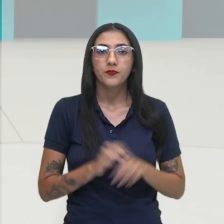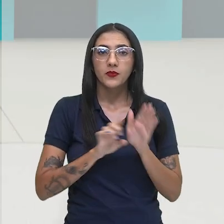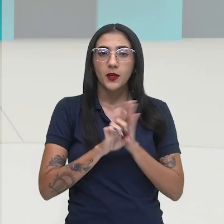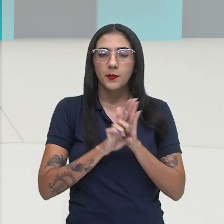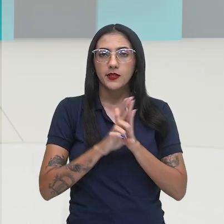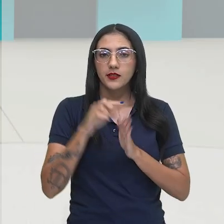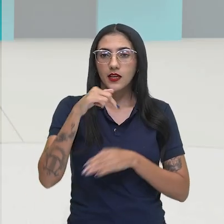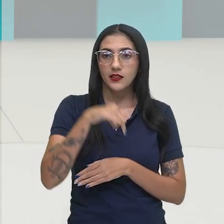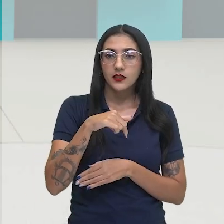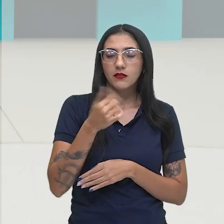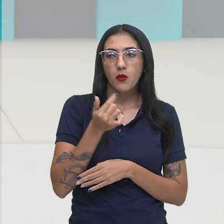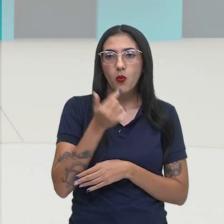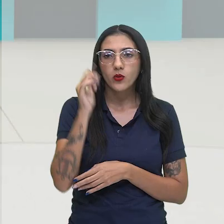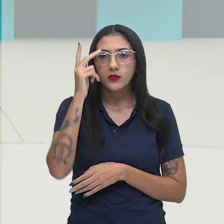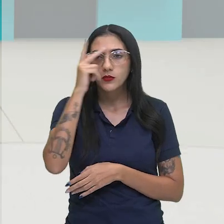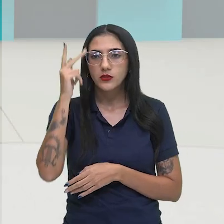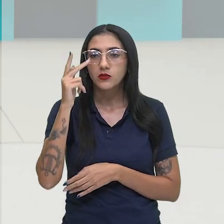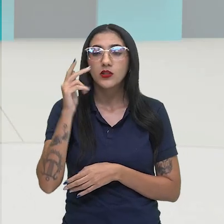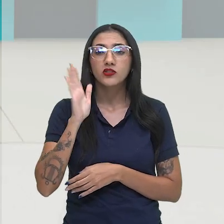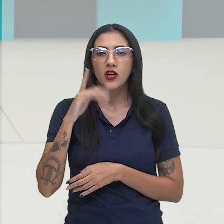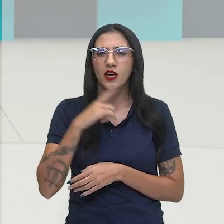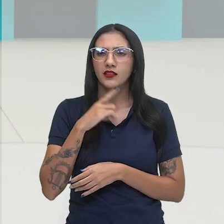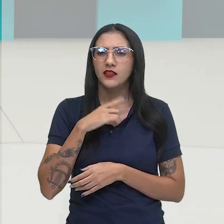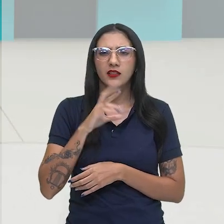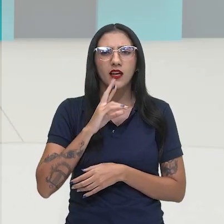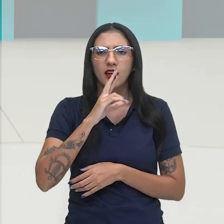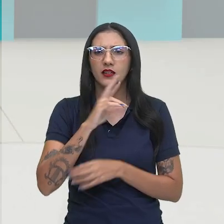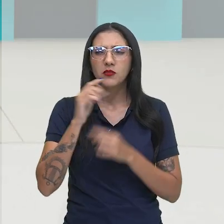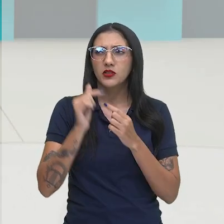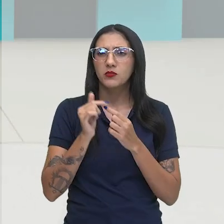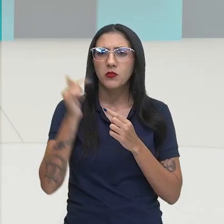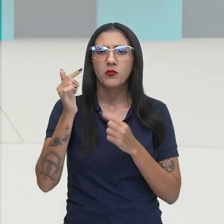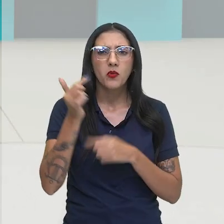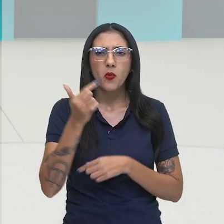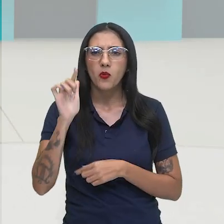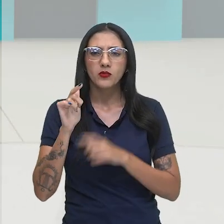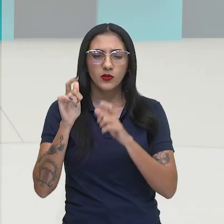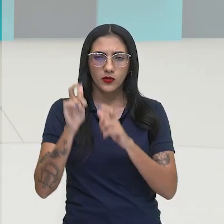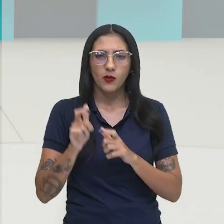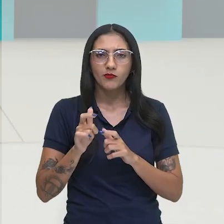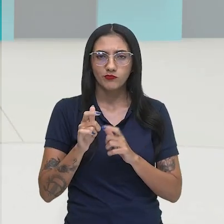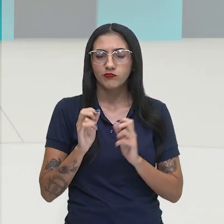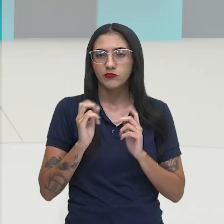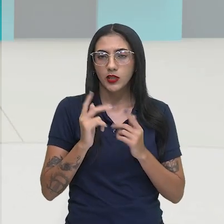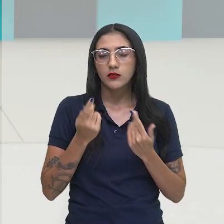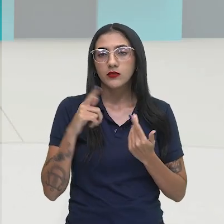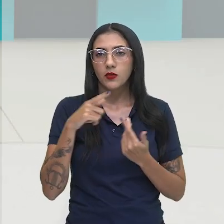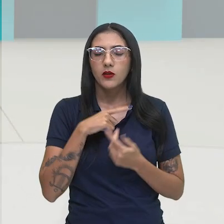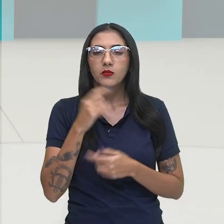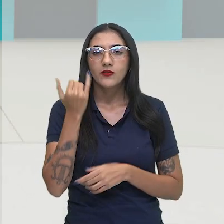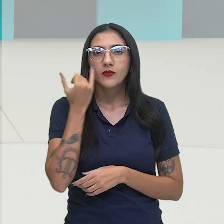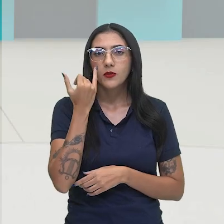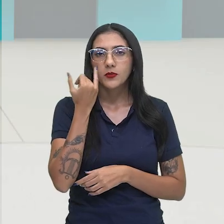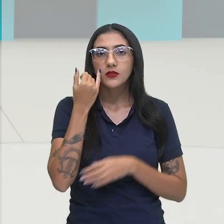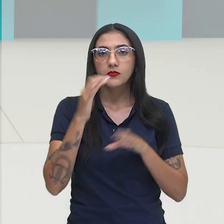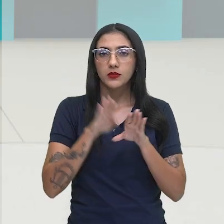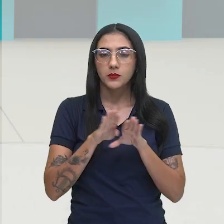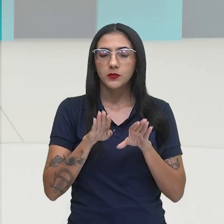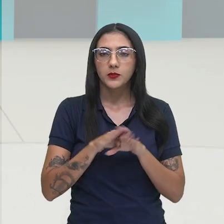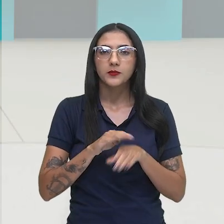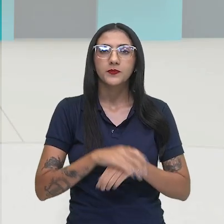aqui, alguém sabe a resposta, alguém já postou e isso vem para você, tá certo? Então, também uma informaçãozinha aqui sobre